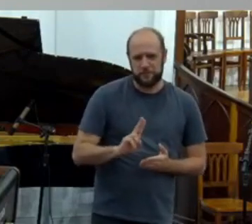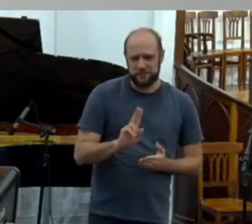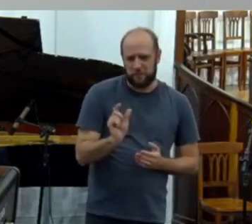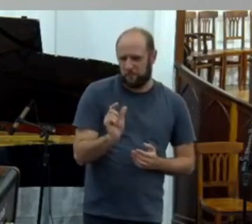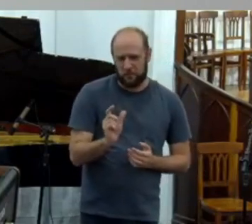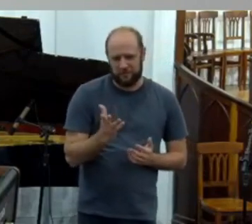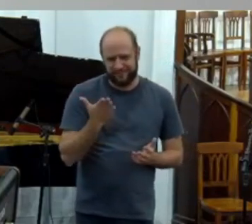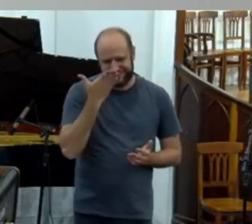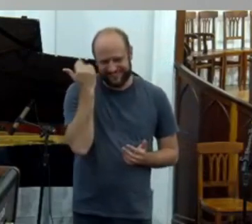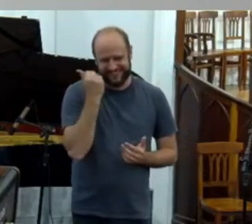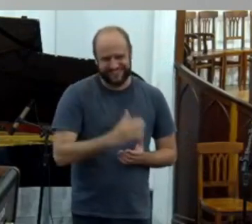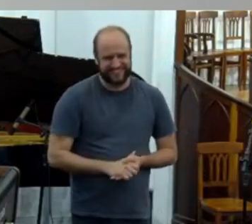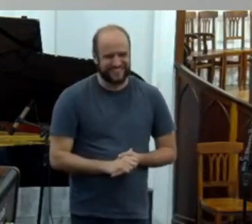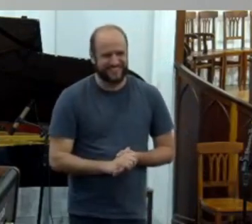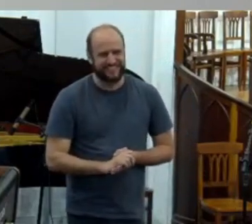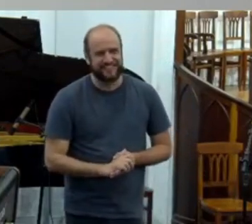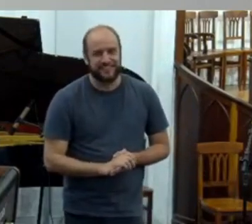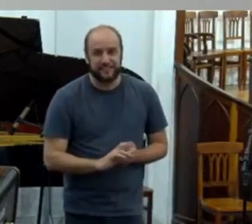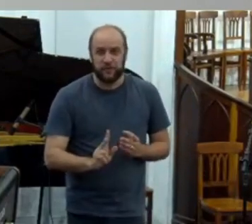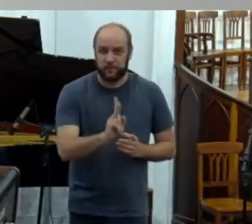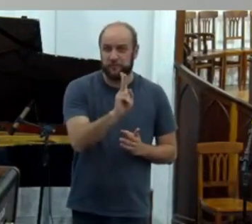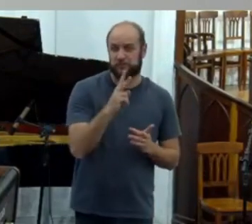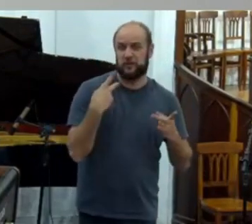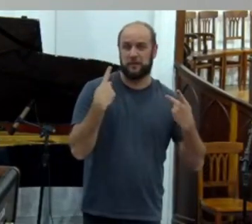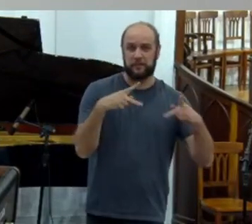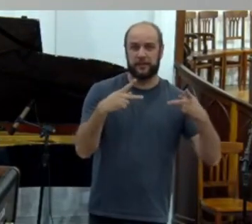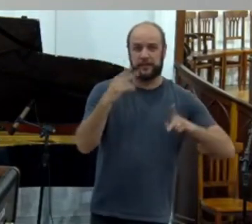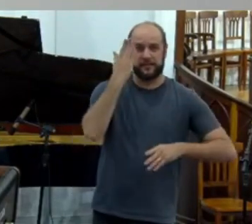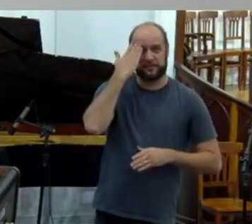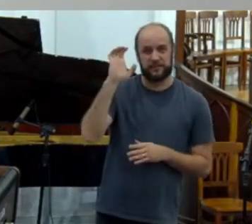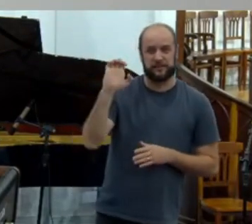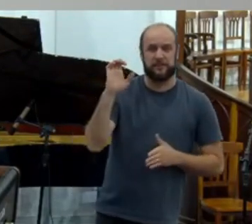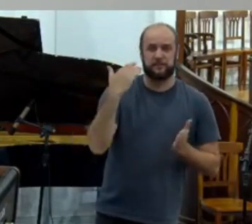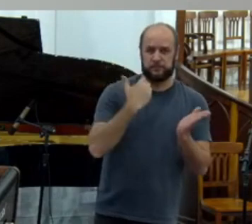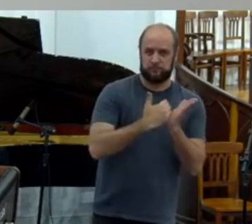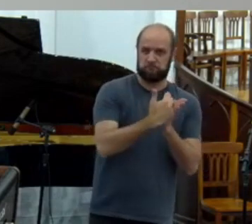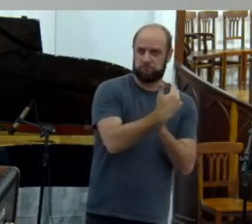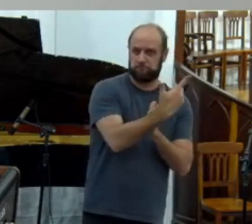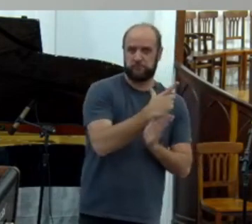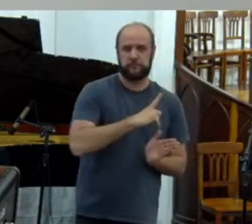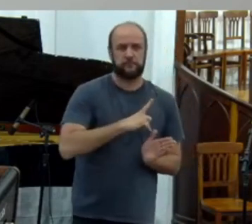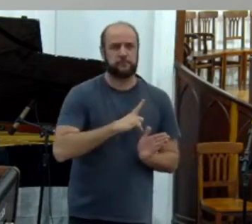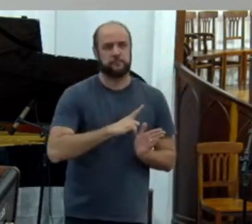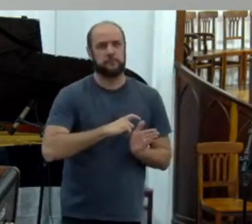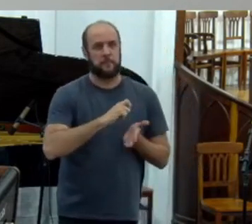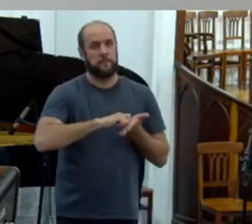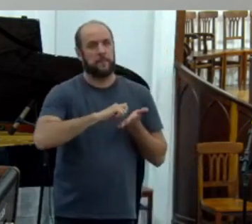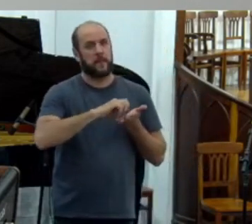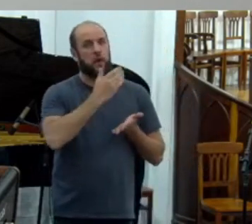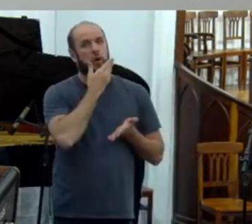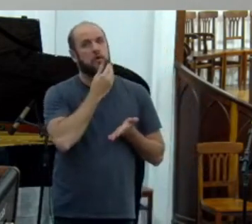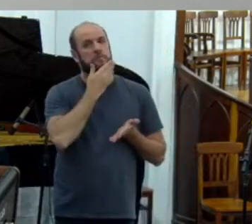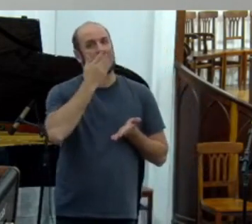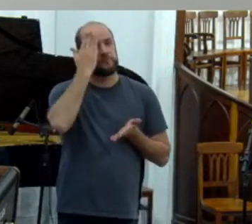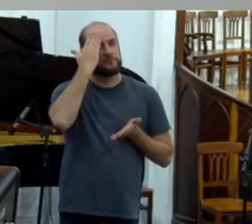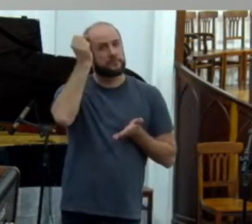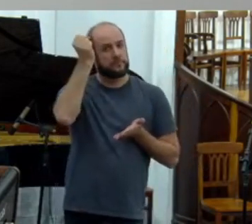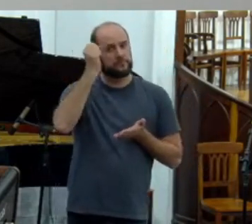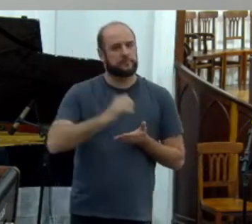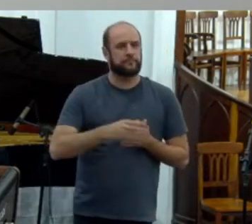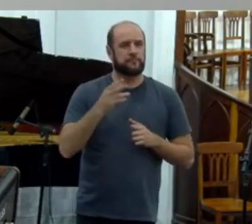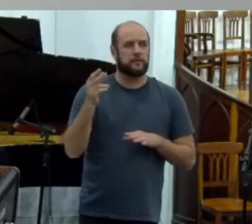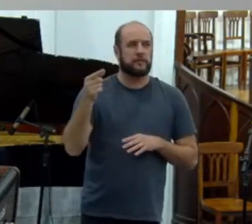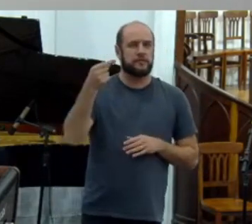Nós daremos continuidade à série de exposições no livro de Eclesiastes, escrito por Salomão. Na semana passada